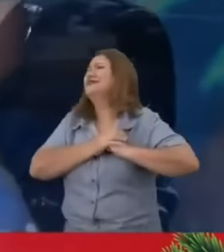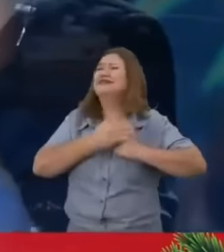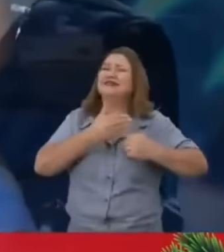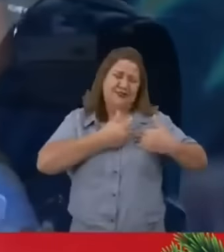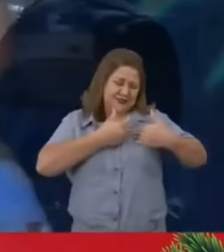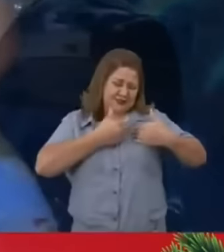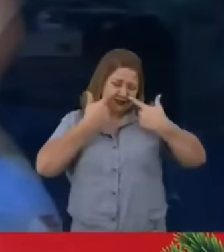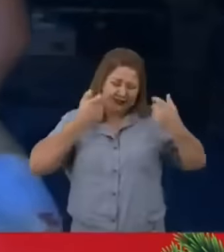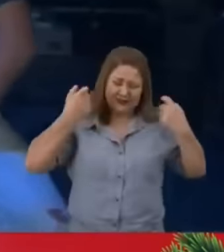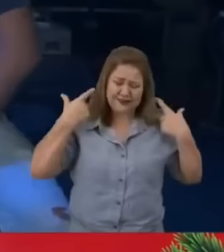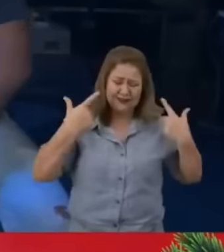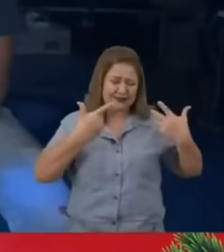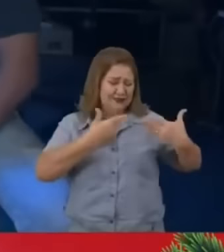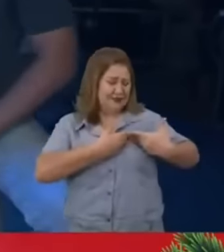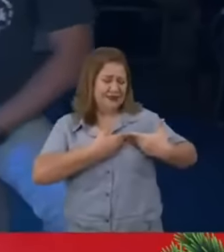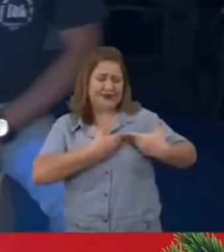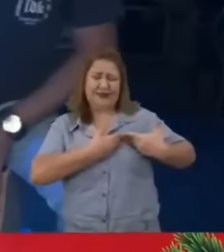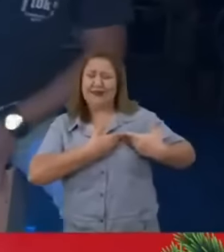fica surdo,